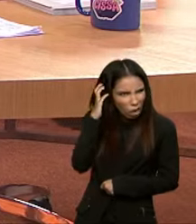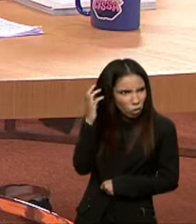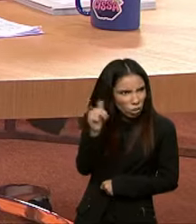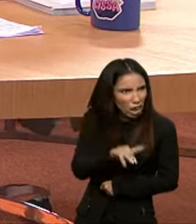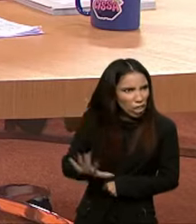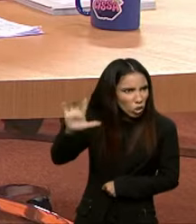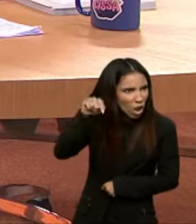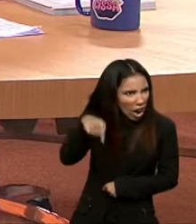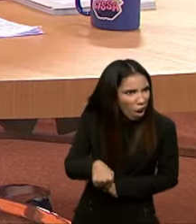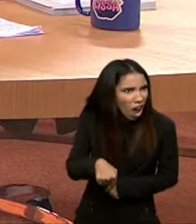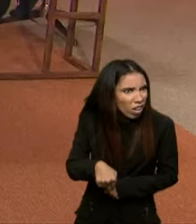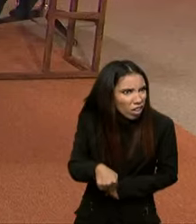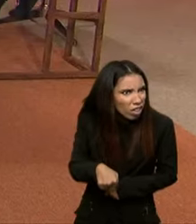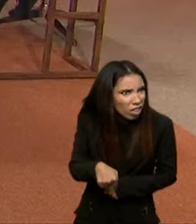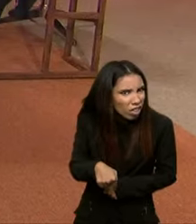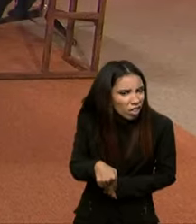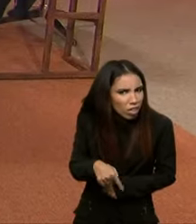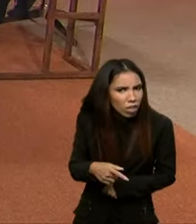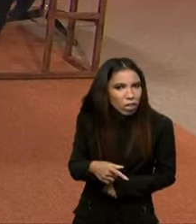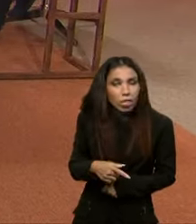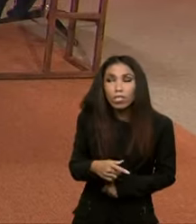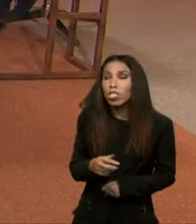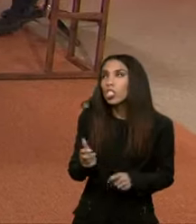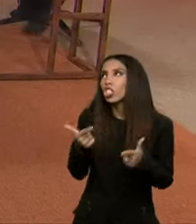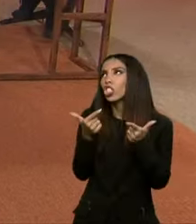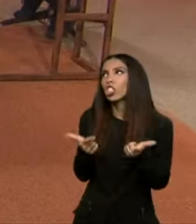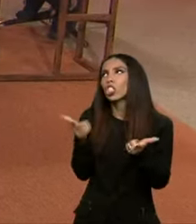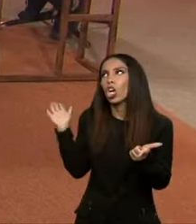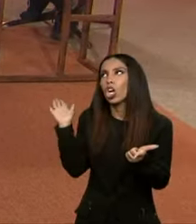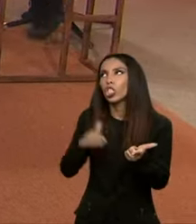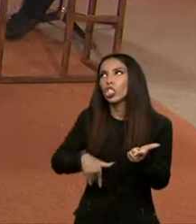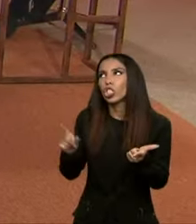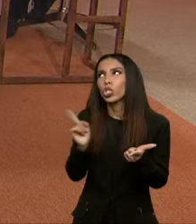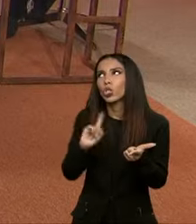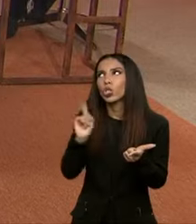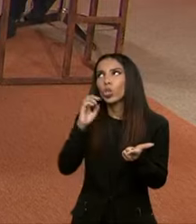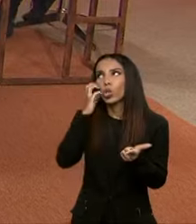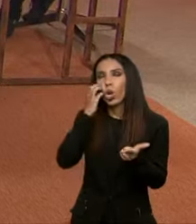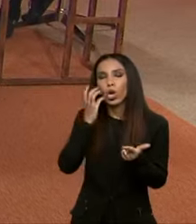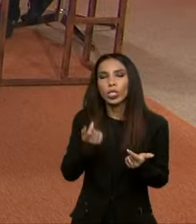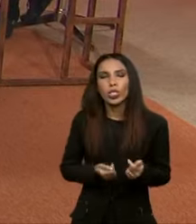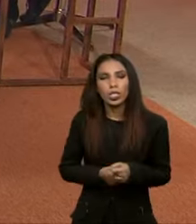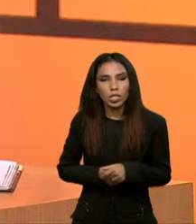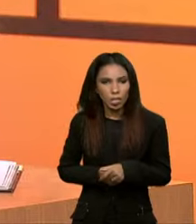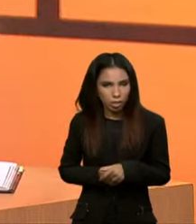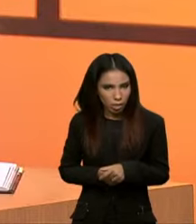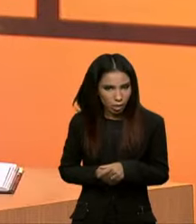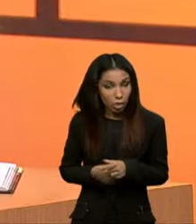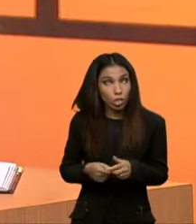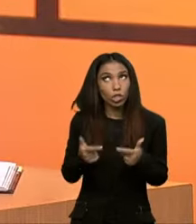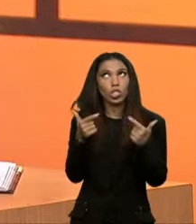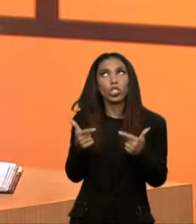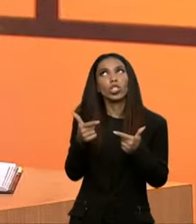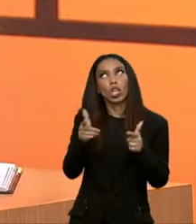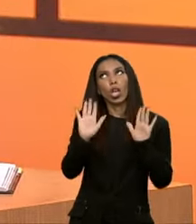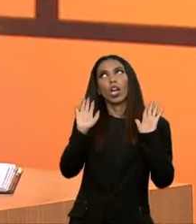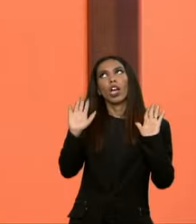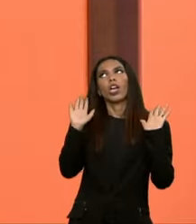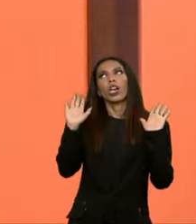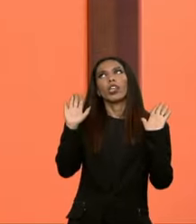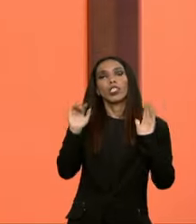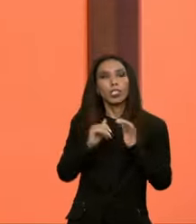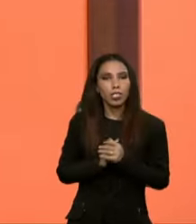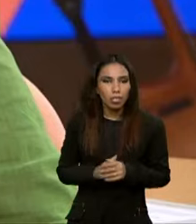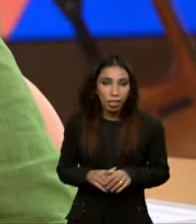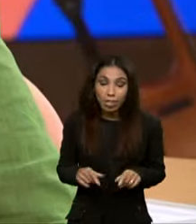trouxe o Rosé. Ainda bem que eu não trouxe o Rosé. Eu vi o Rosé, ia o dono da Rádio Nacional, então, gente, naquela época. Ainda